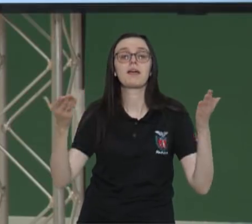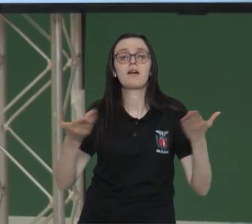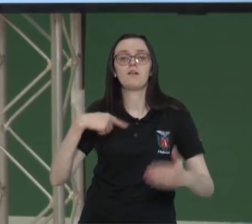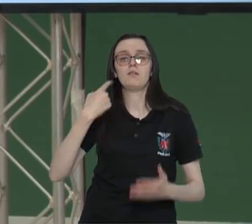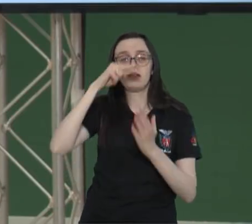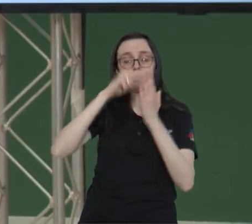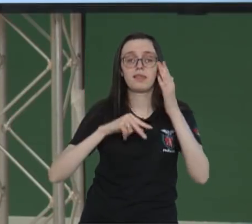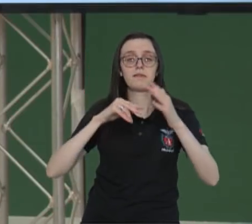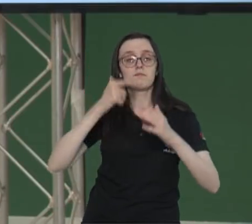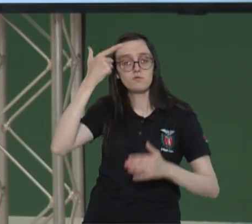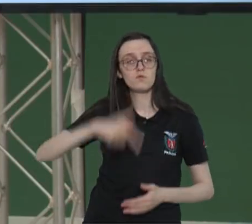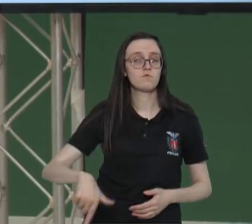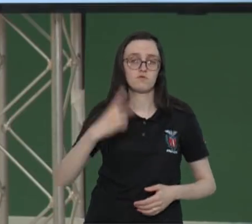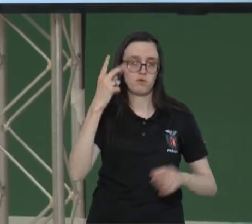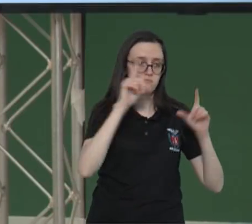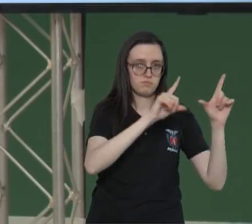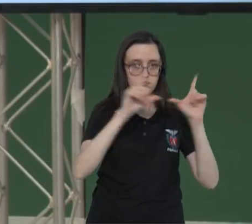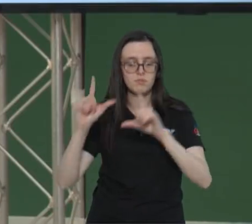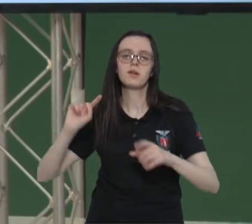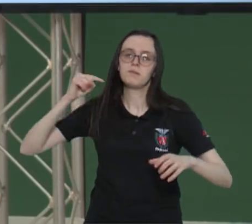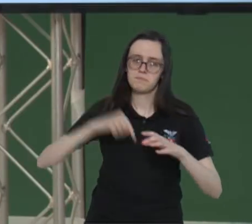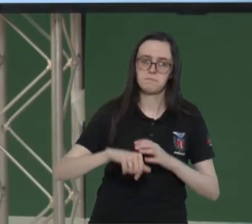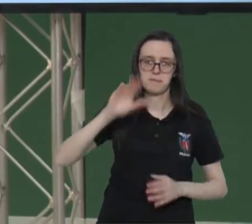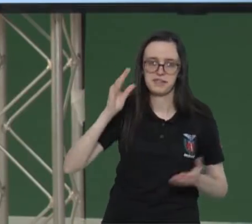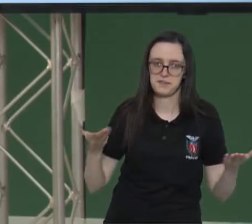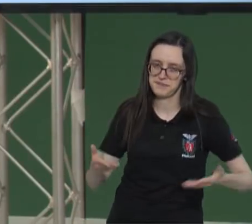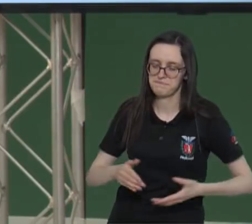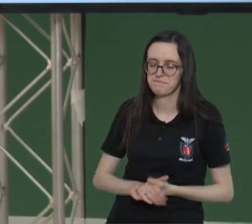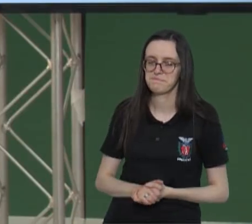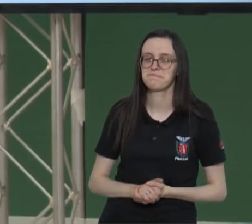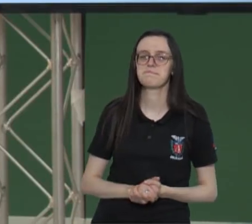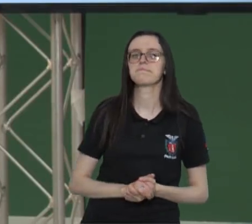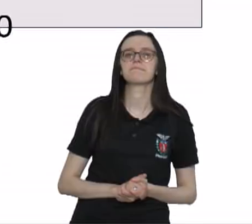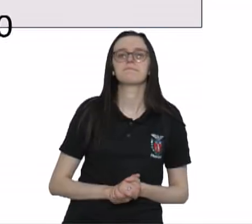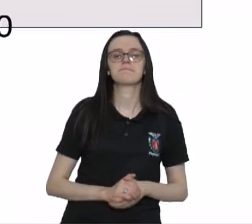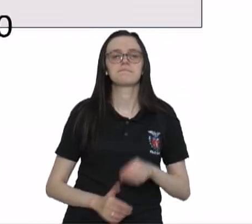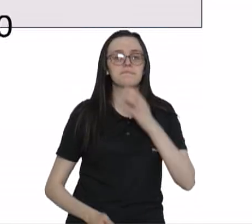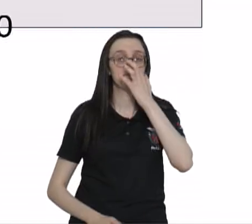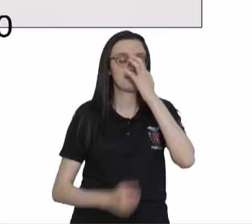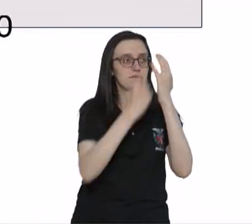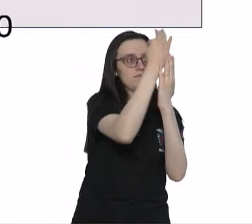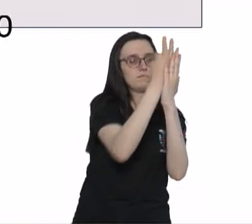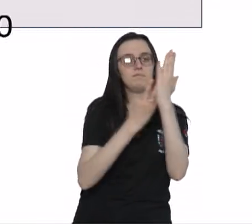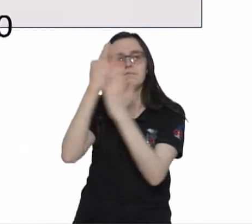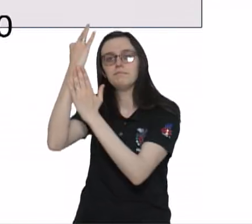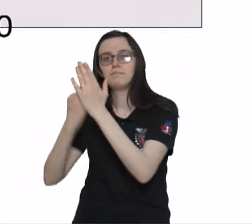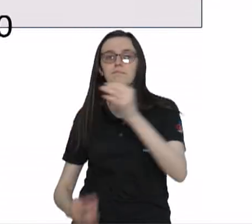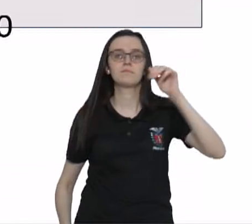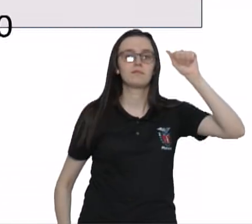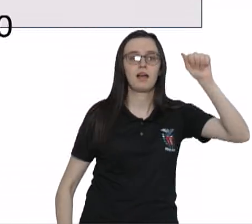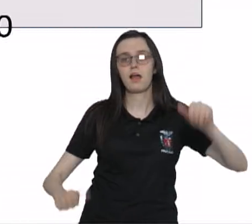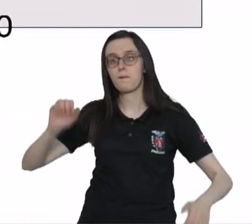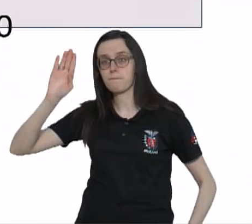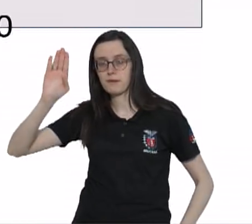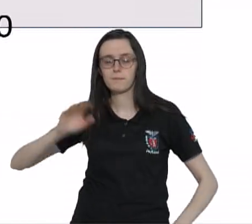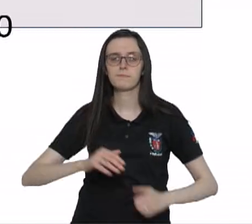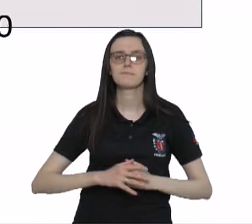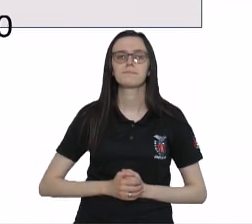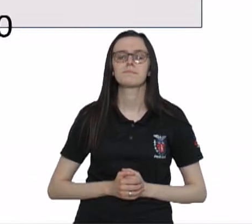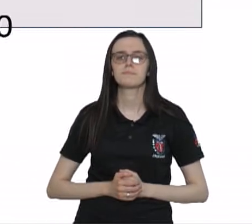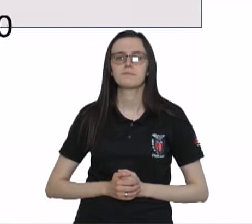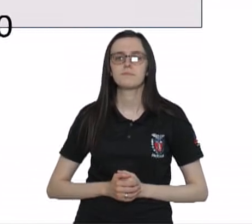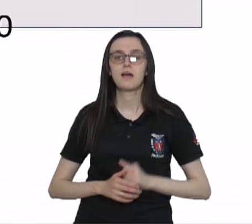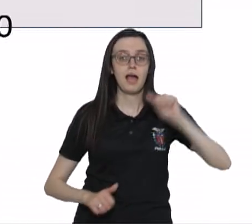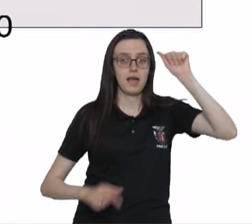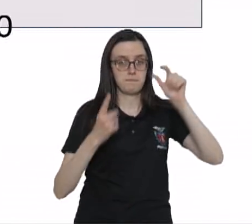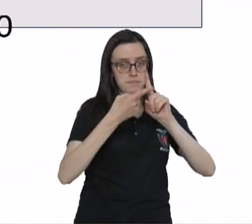mais dois e vamos nos aprofundar um pouco mais. Dois textos aqui, o texto A e o texto B.